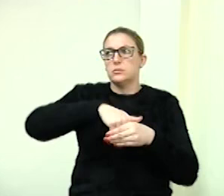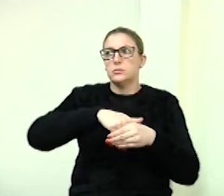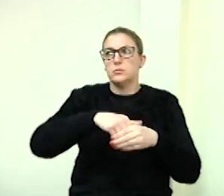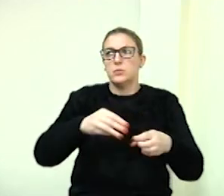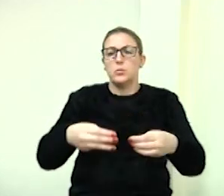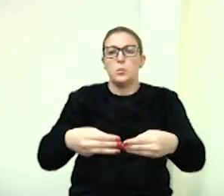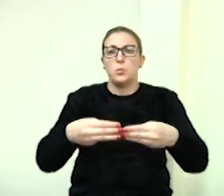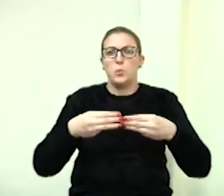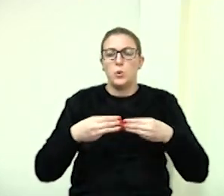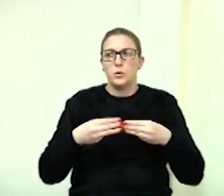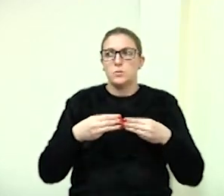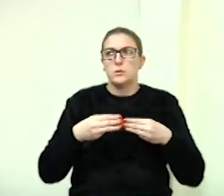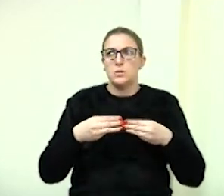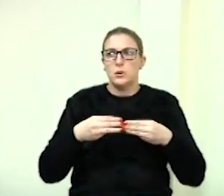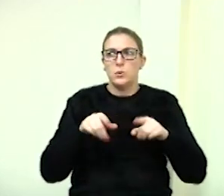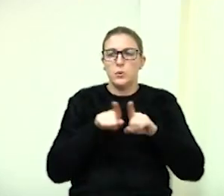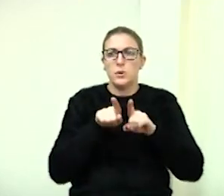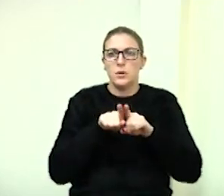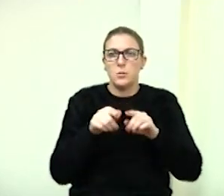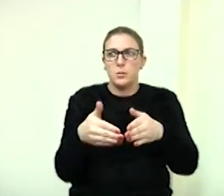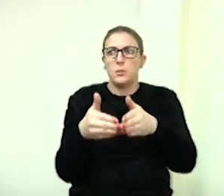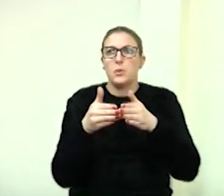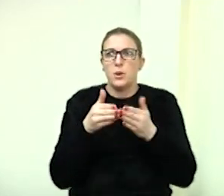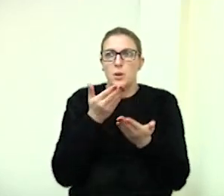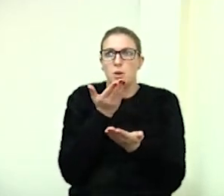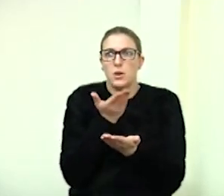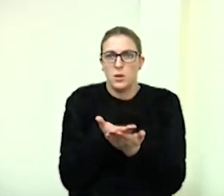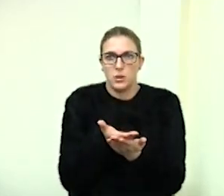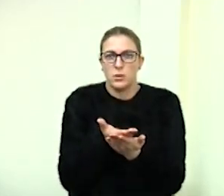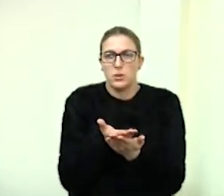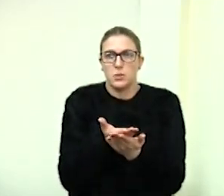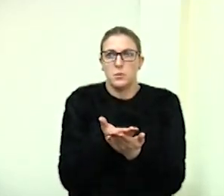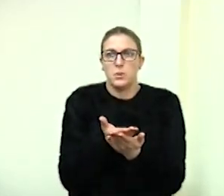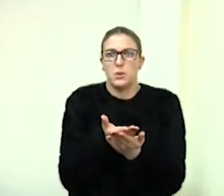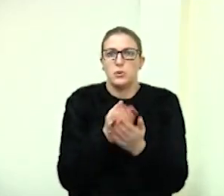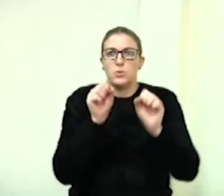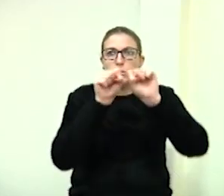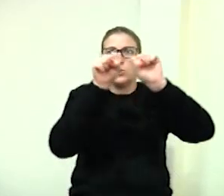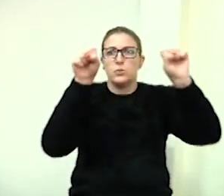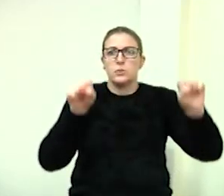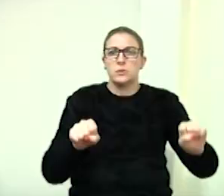A moção e requerimento no sistema.